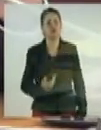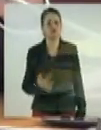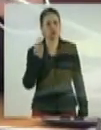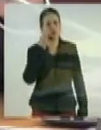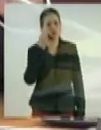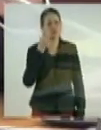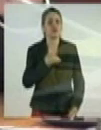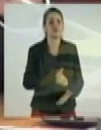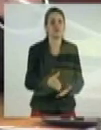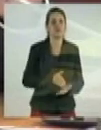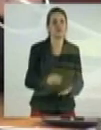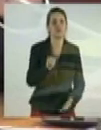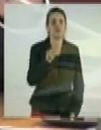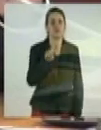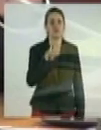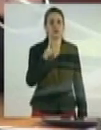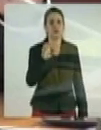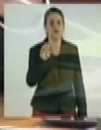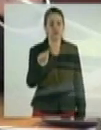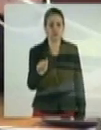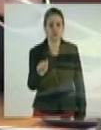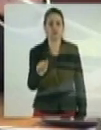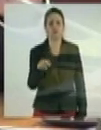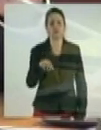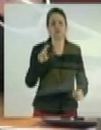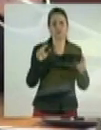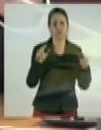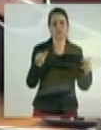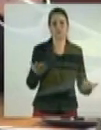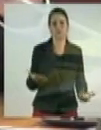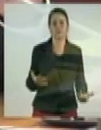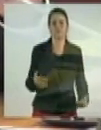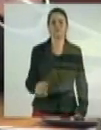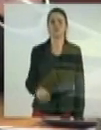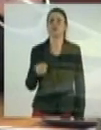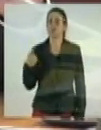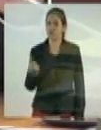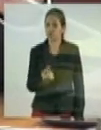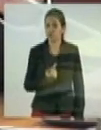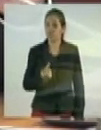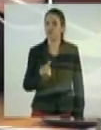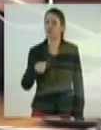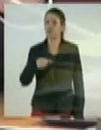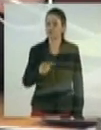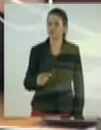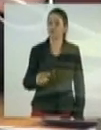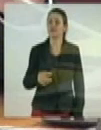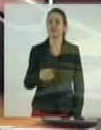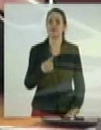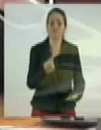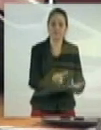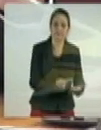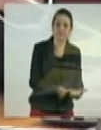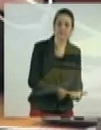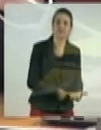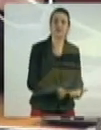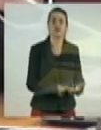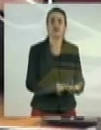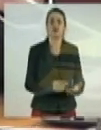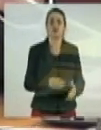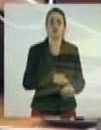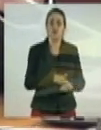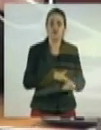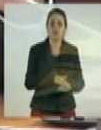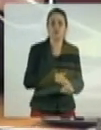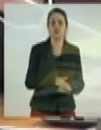uria para tratar desse tema Nós tomamos a providência no sentido de buscar um diálogo com a secretária de educação do estado